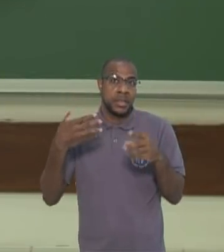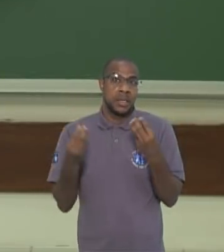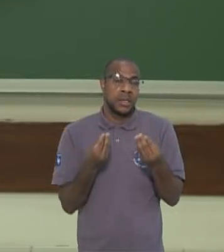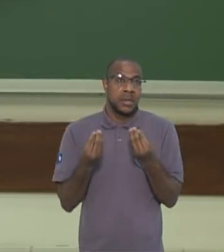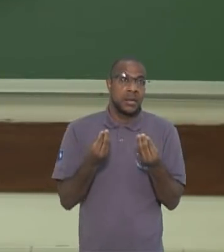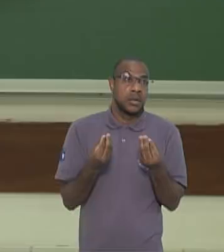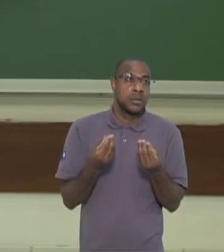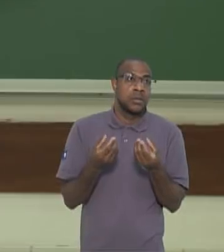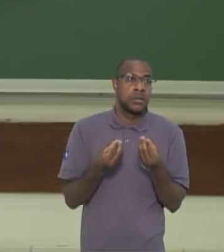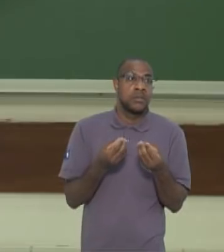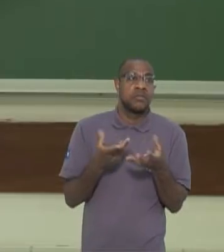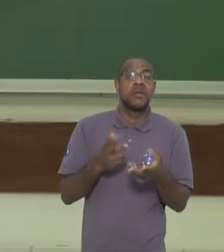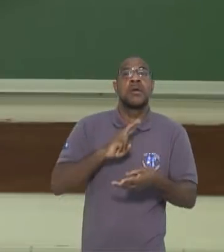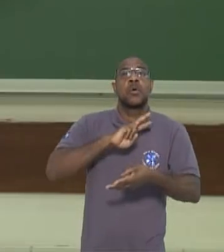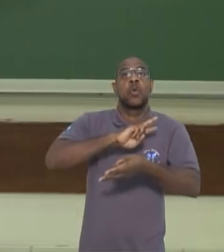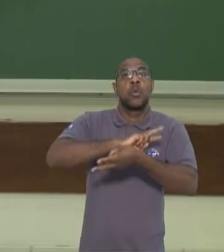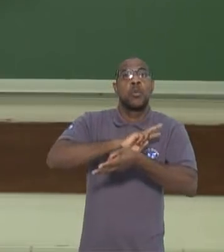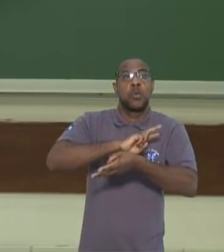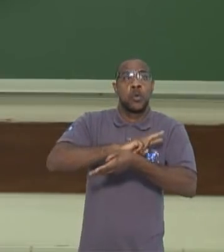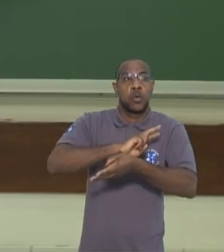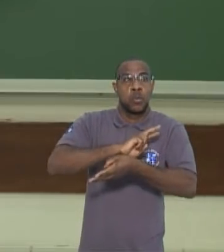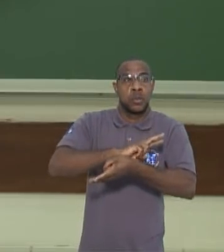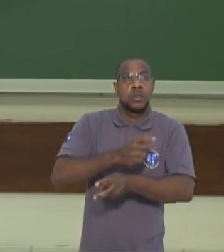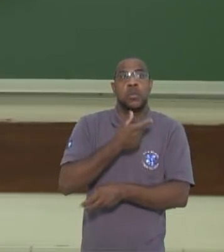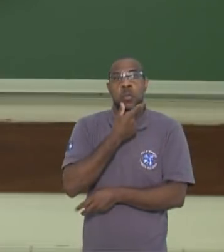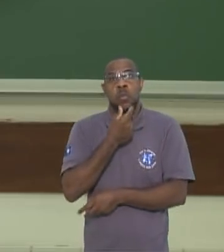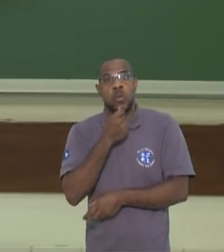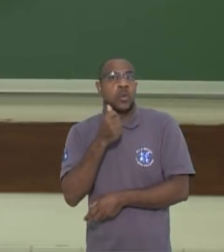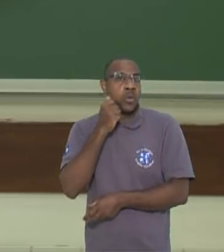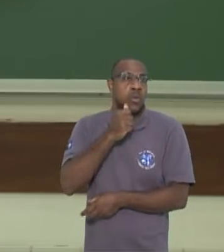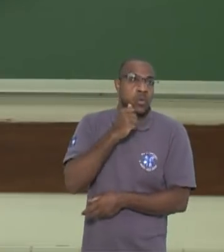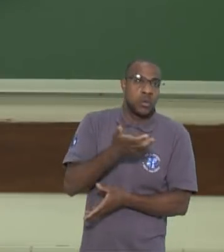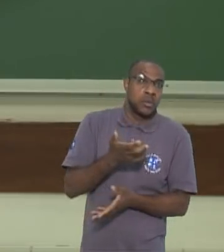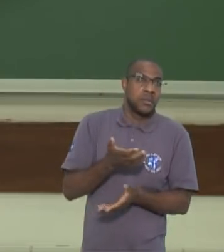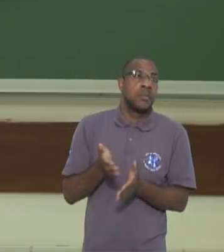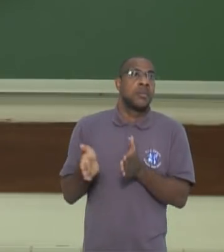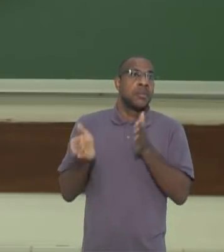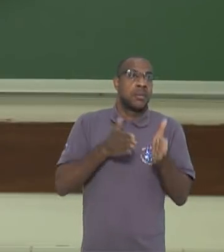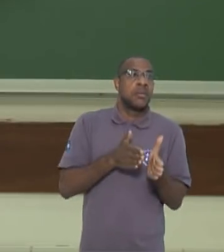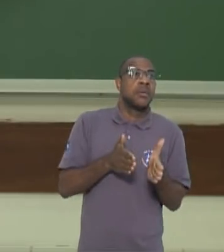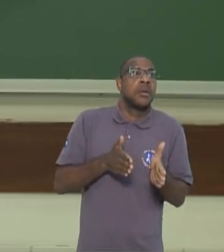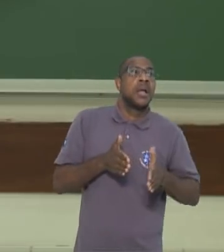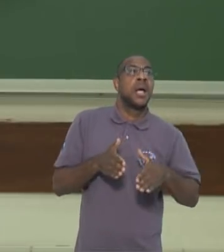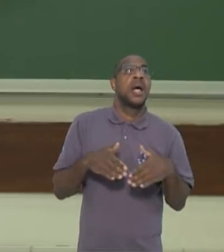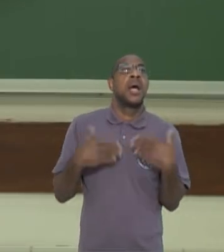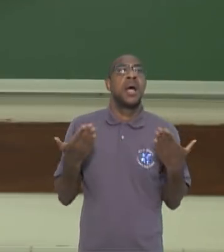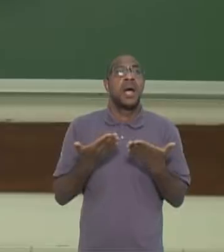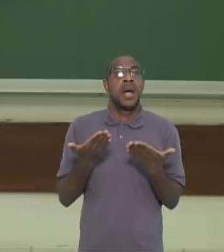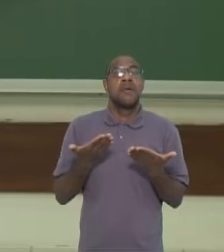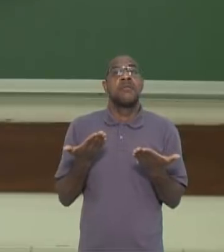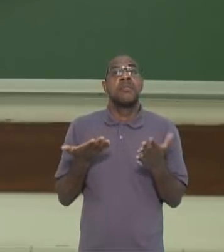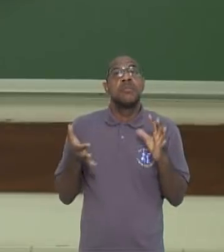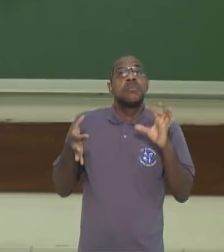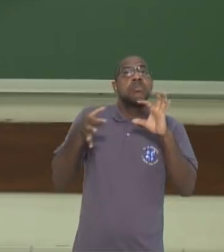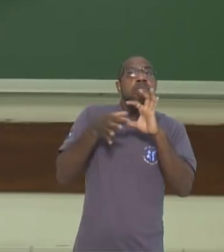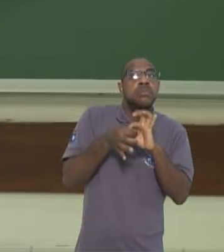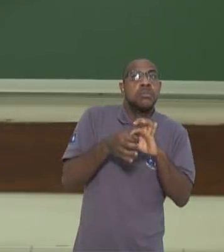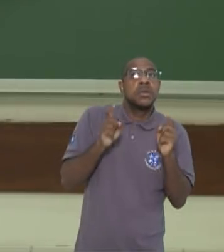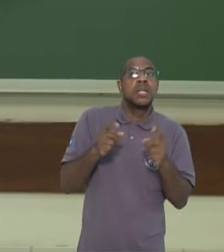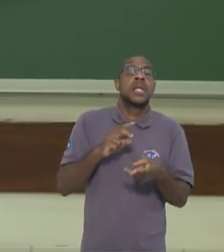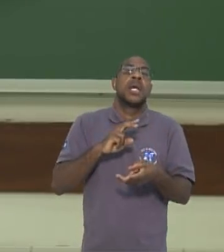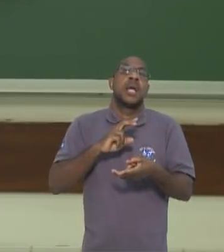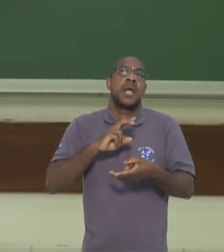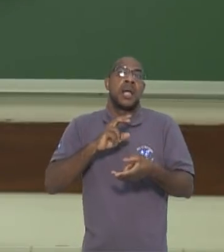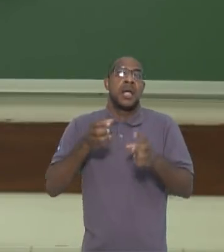Agora a gente vai falar de cromossomo sexual. As que a gente estava vendo até agora eram autossômicas, tá? Agora a gente vai ver síndromes relacionadas aos cromossomos